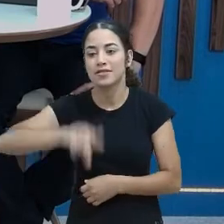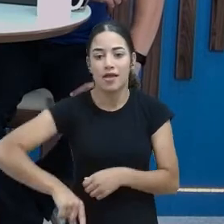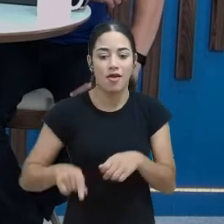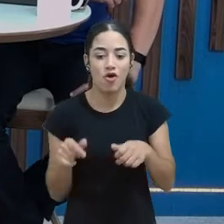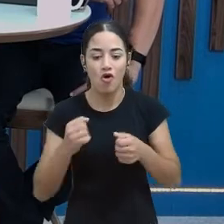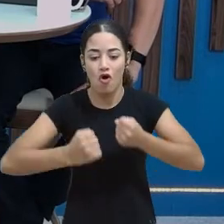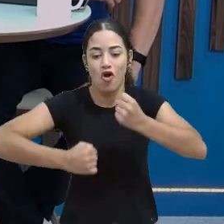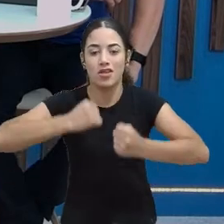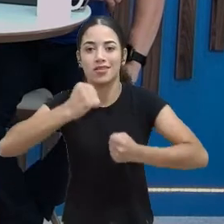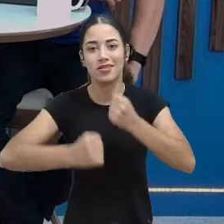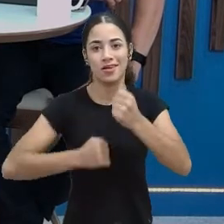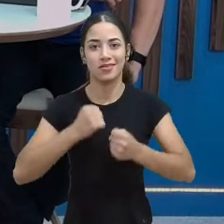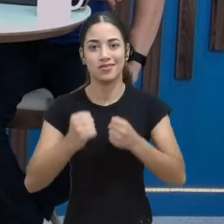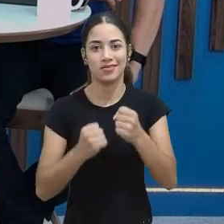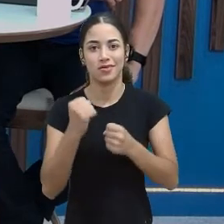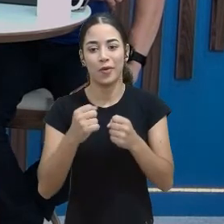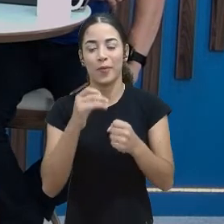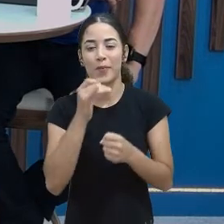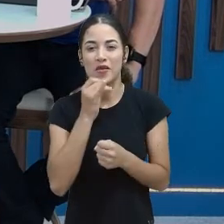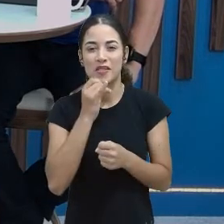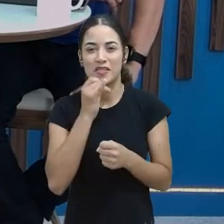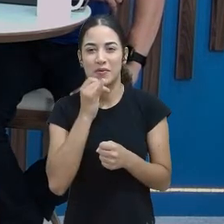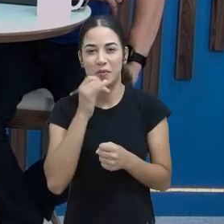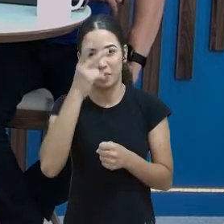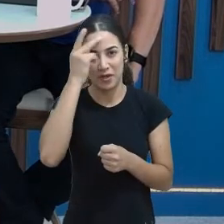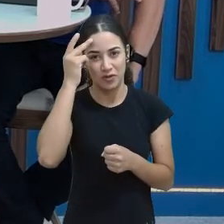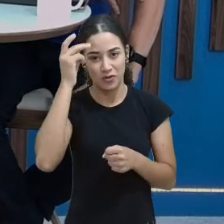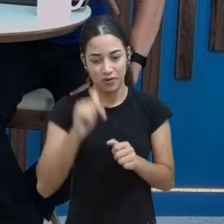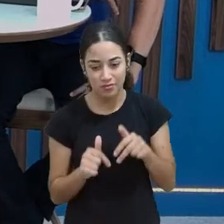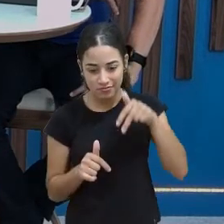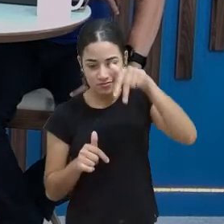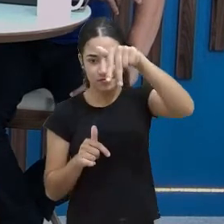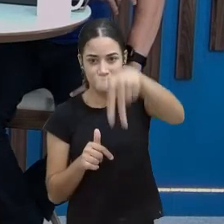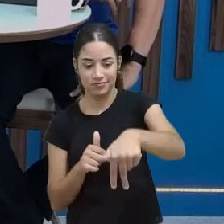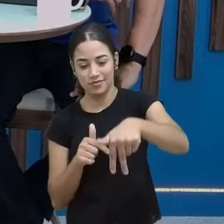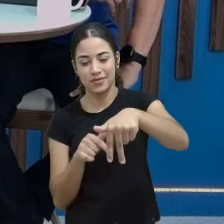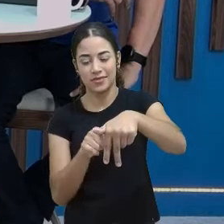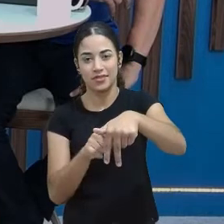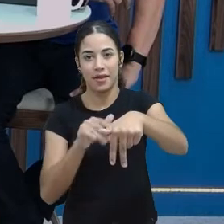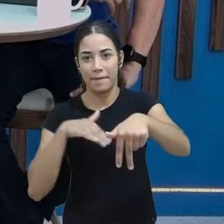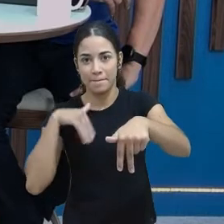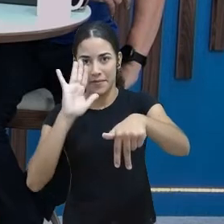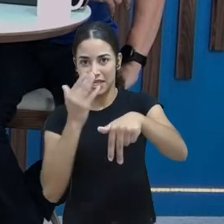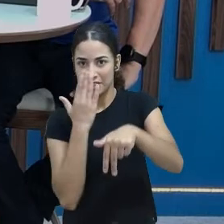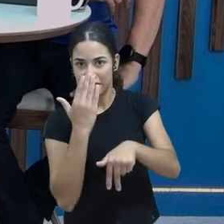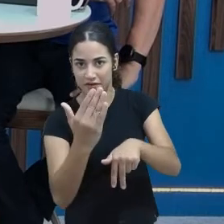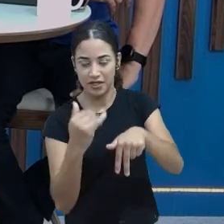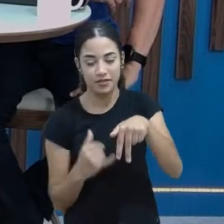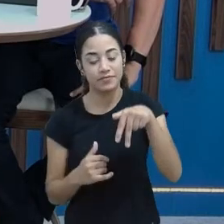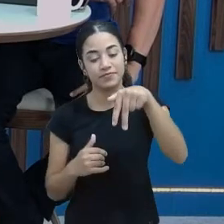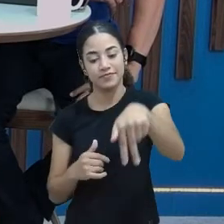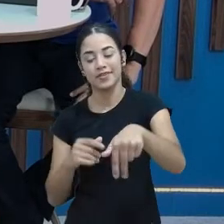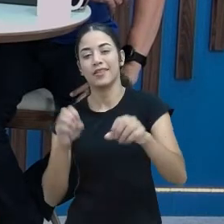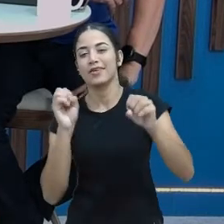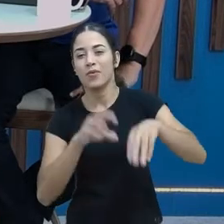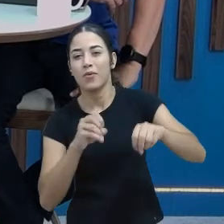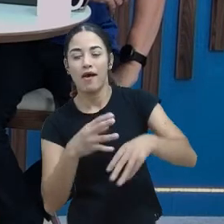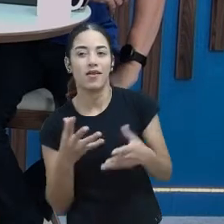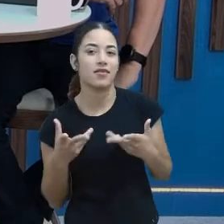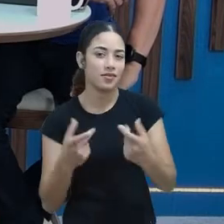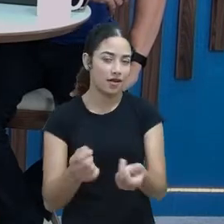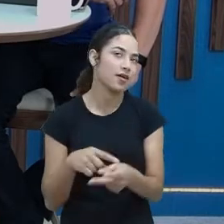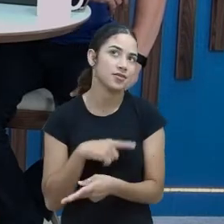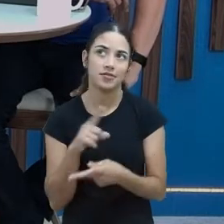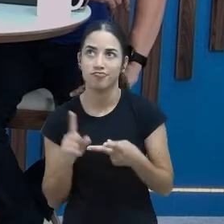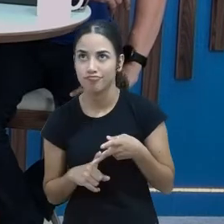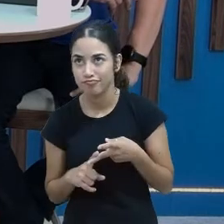professor? Colocar um mais à frente, né, onde tem a oportunidade de ter acesso a uma educação de qualidade, a ter moradia de